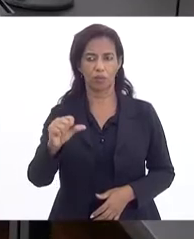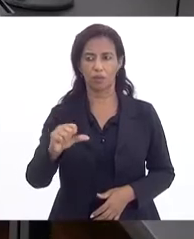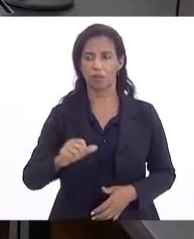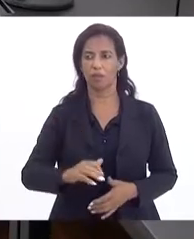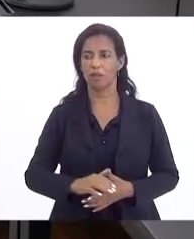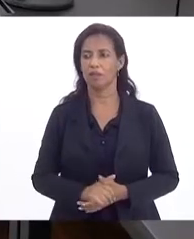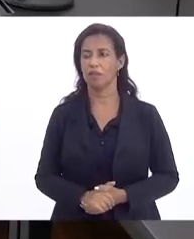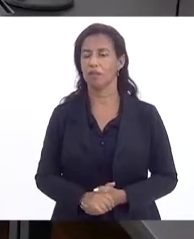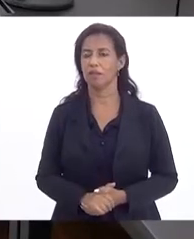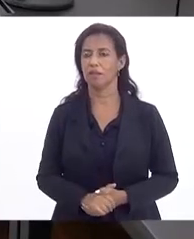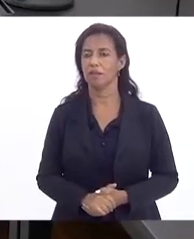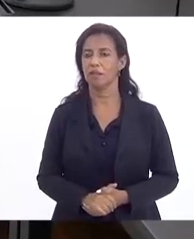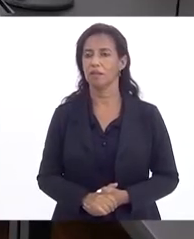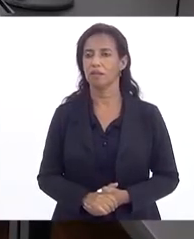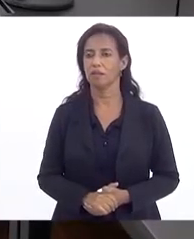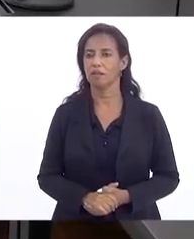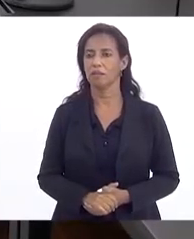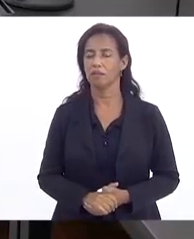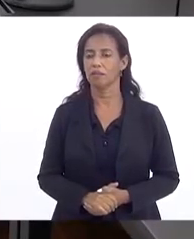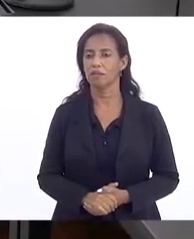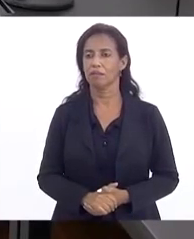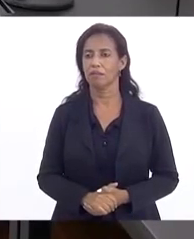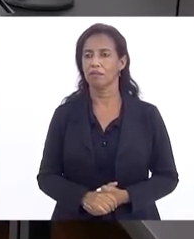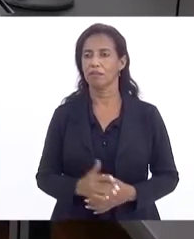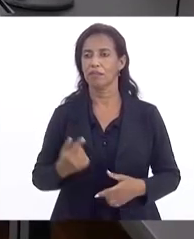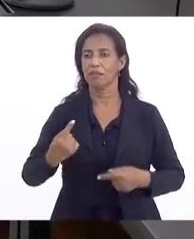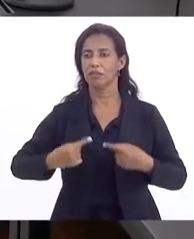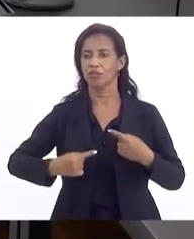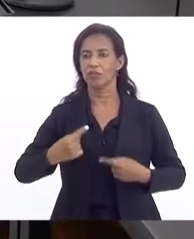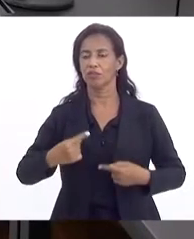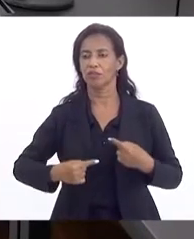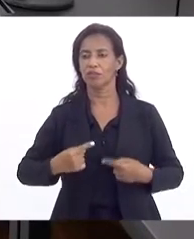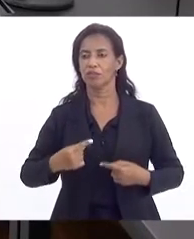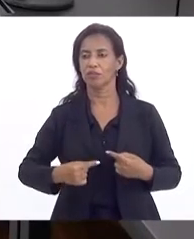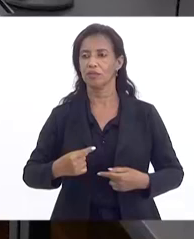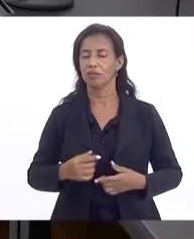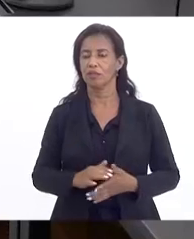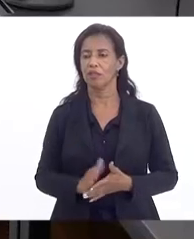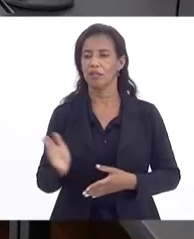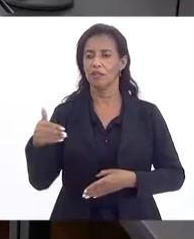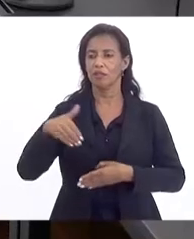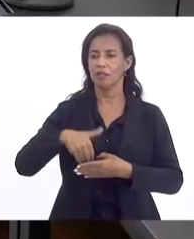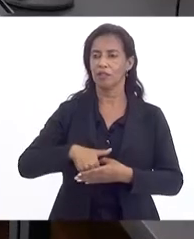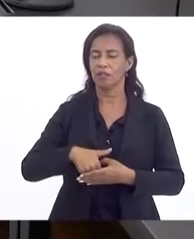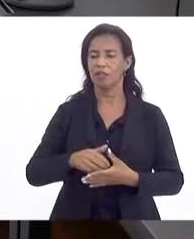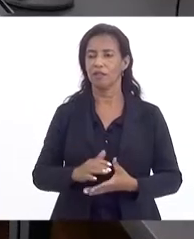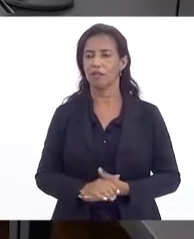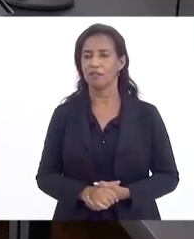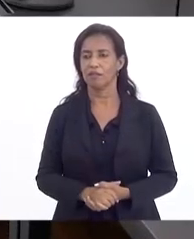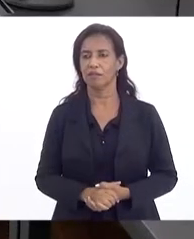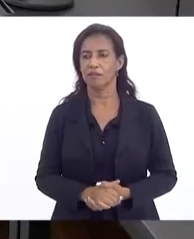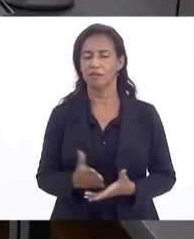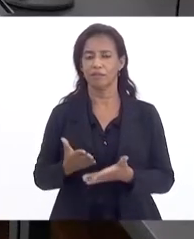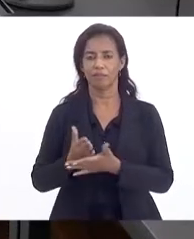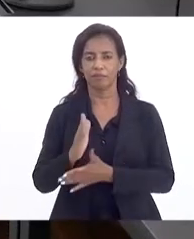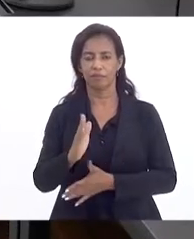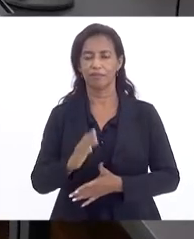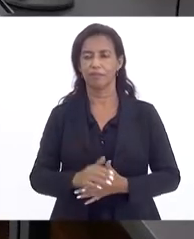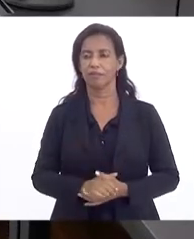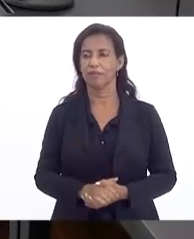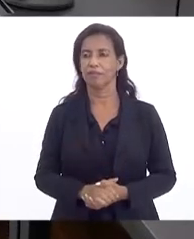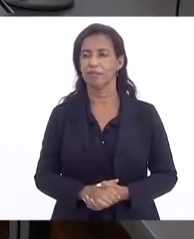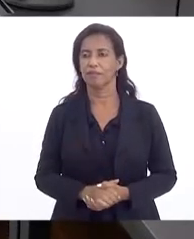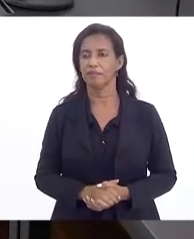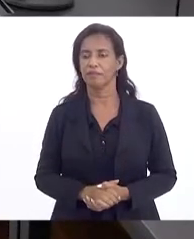favorável à emenda. Em discussão, em votação, aprovado.